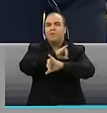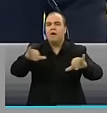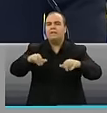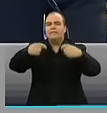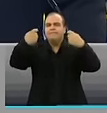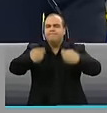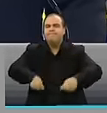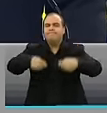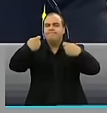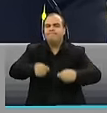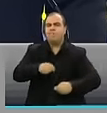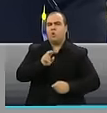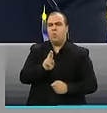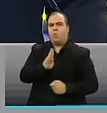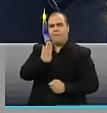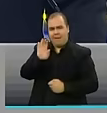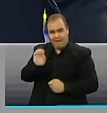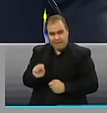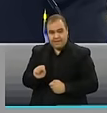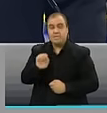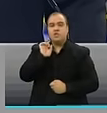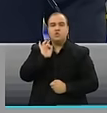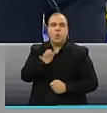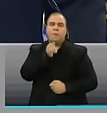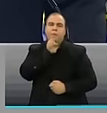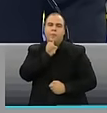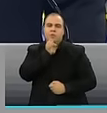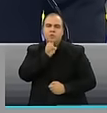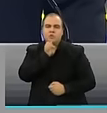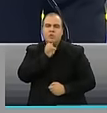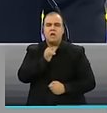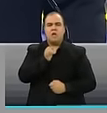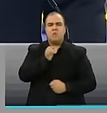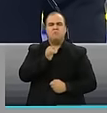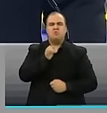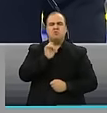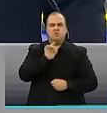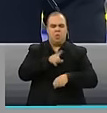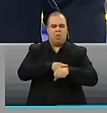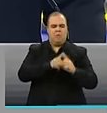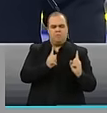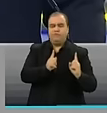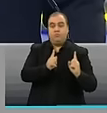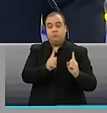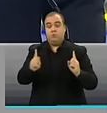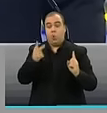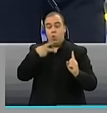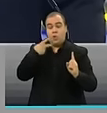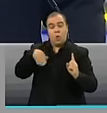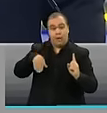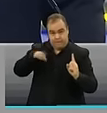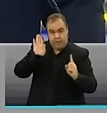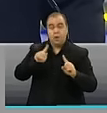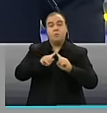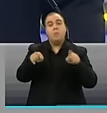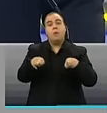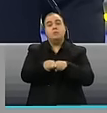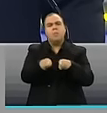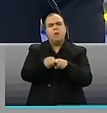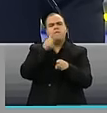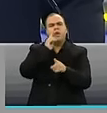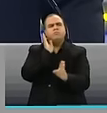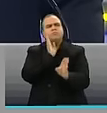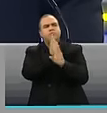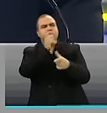necessidade de que as UBSs não só funcionem 2 horas a mais, mas que imediatamente detectado o problema,